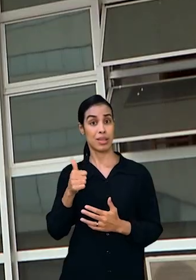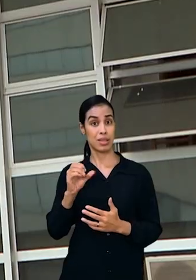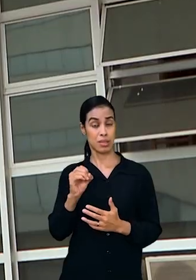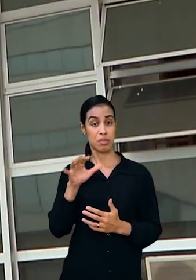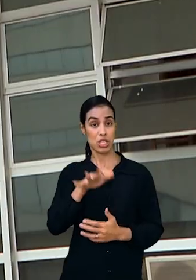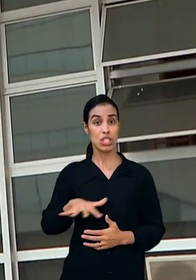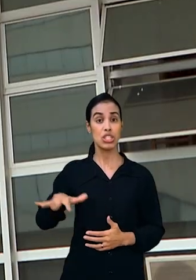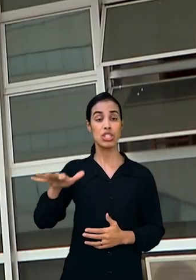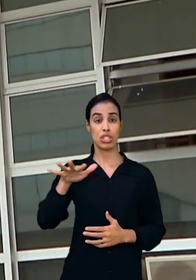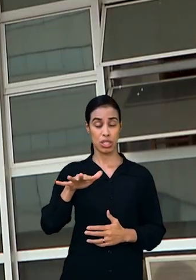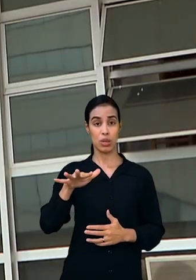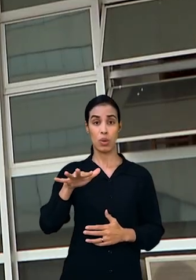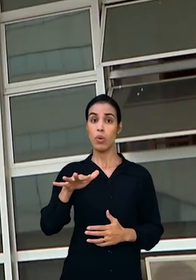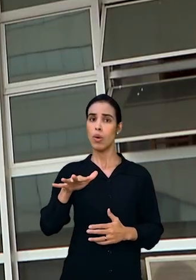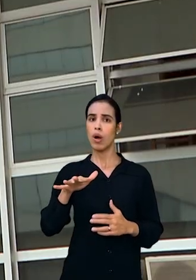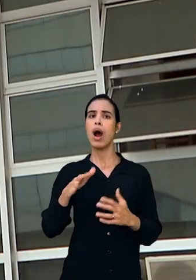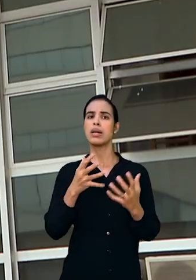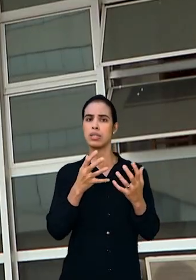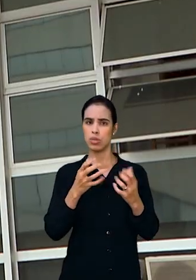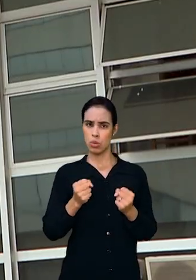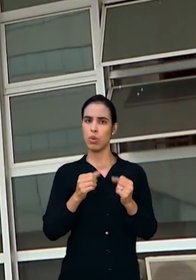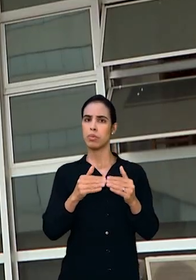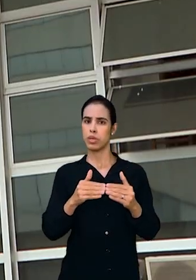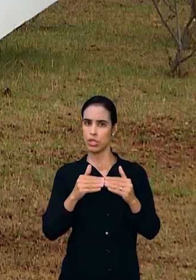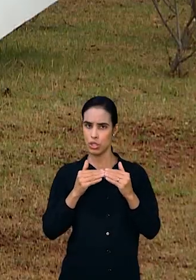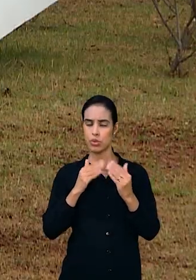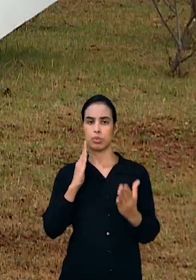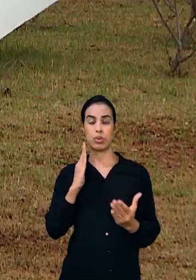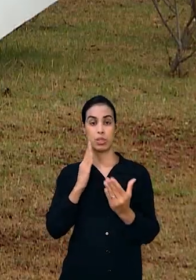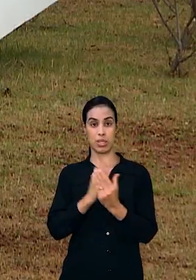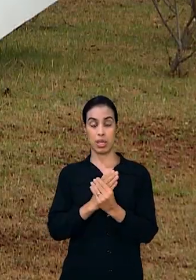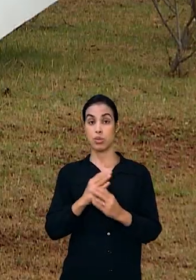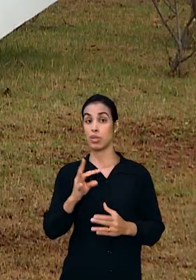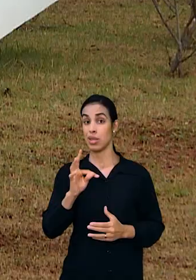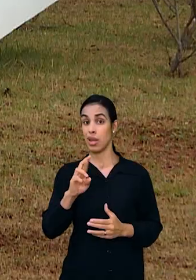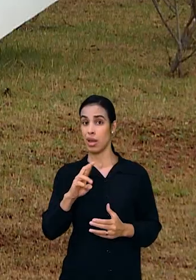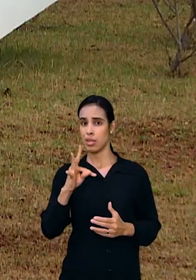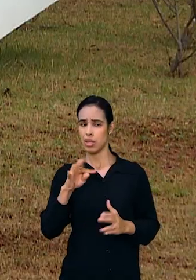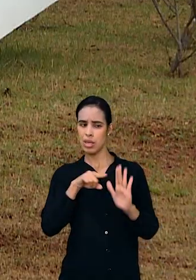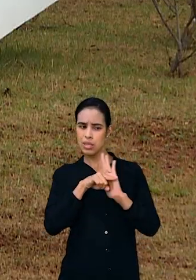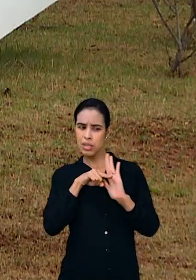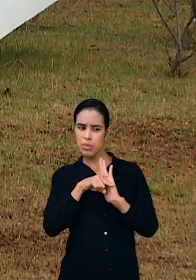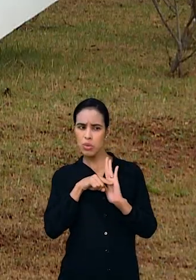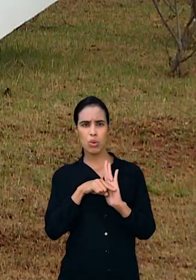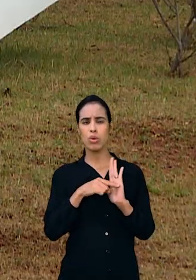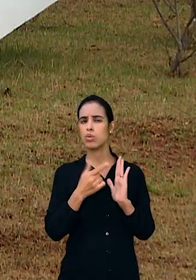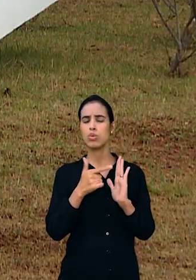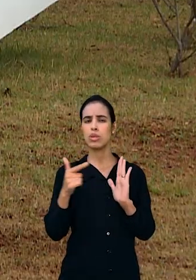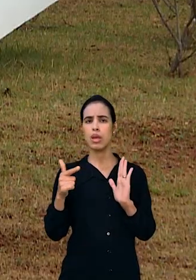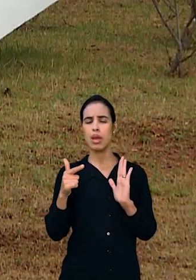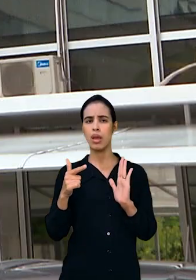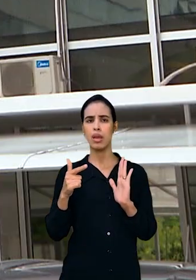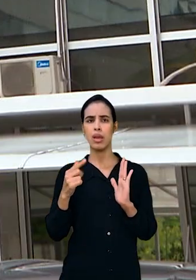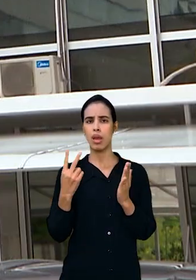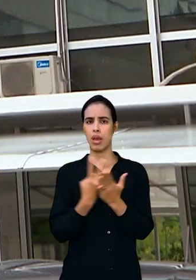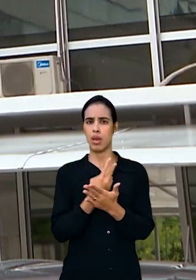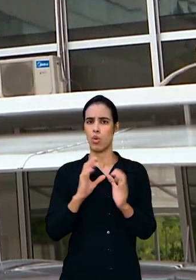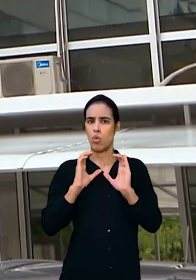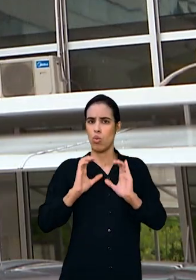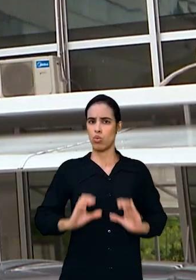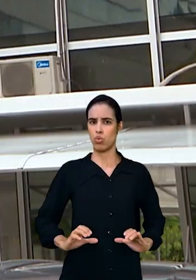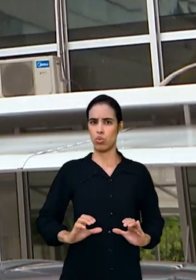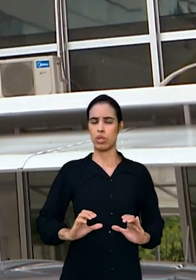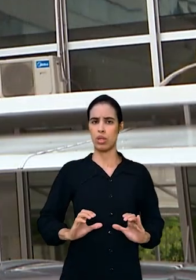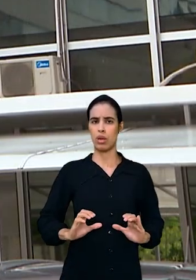da 10ª Região, que abrange o Distrito Federal e o Tocantins, acolheu o pedido do carteiro. O TRT constatou que não houve demonstração